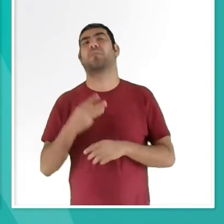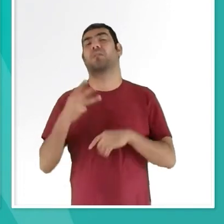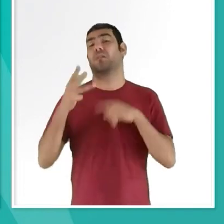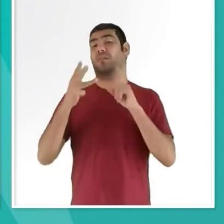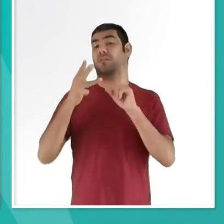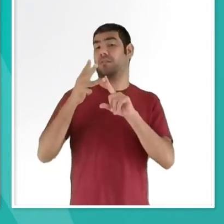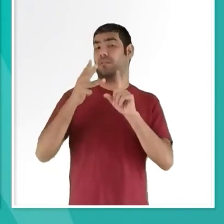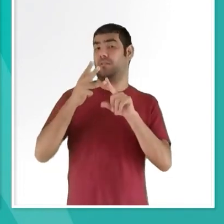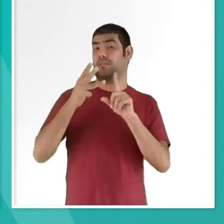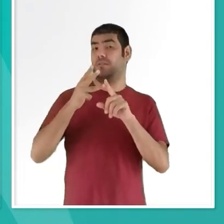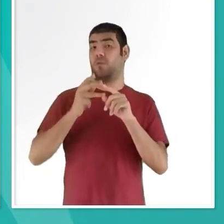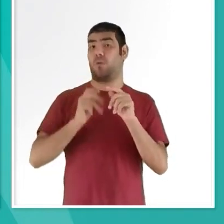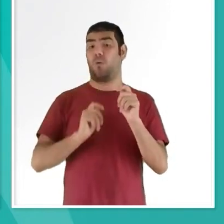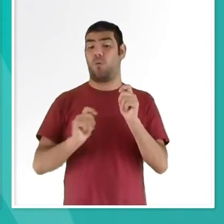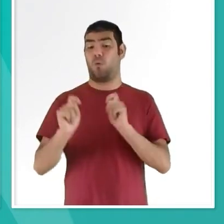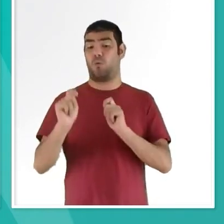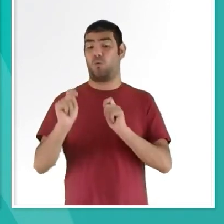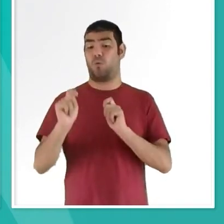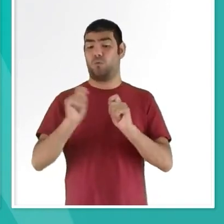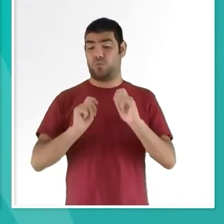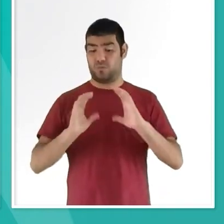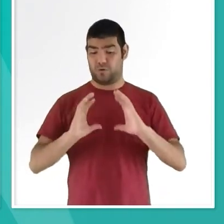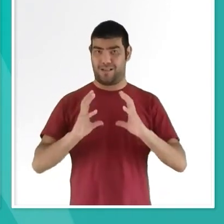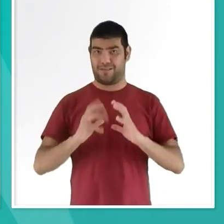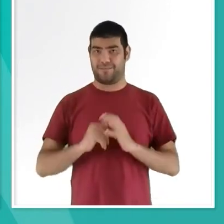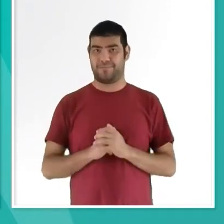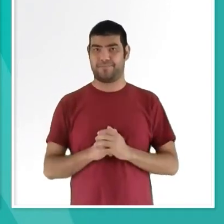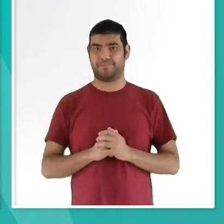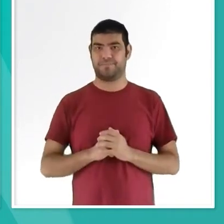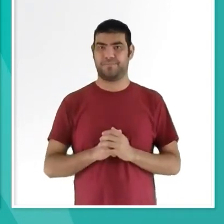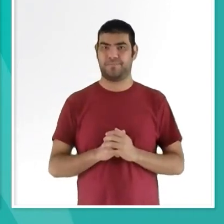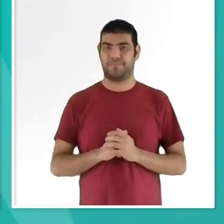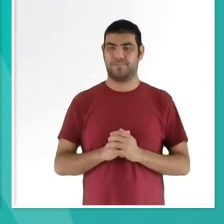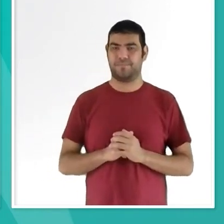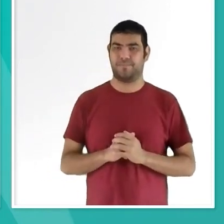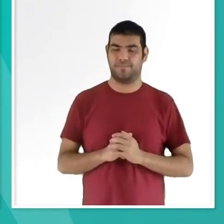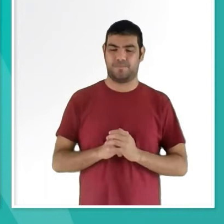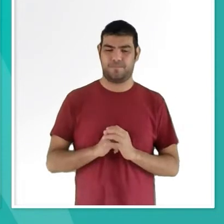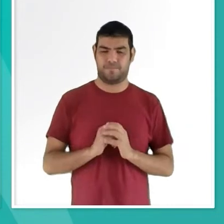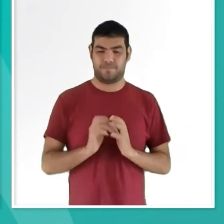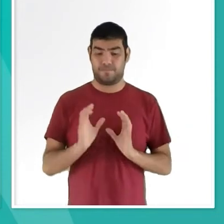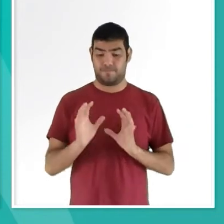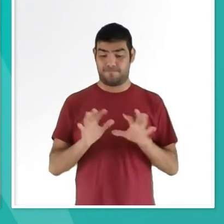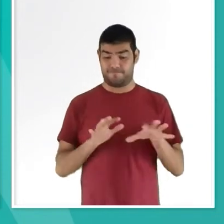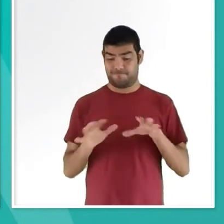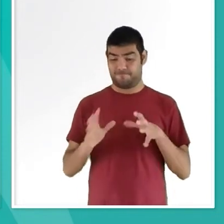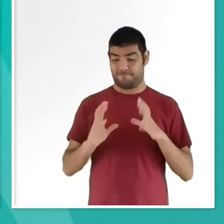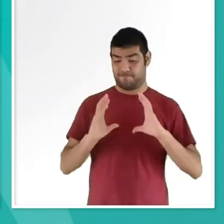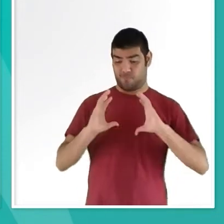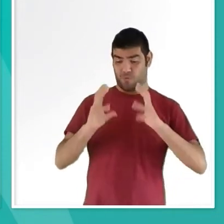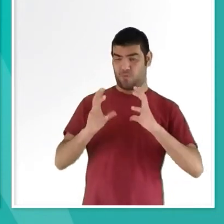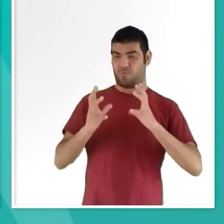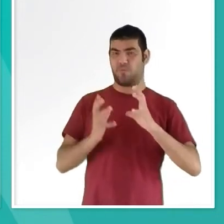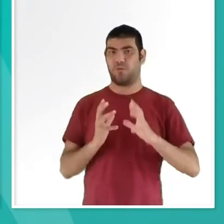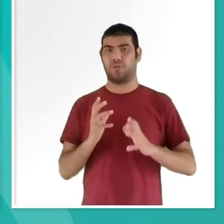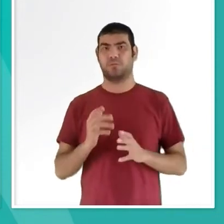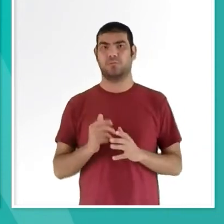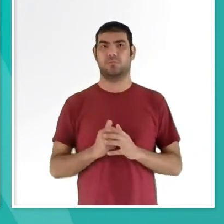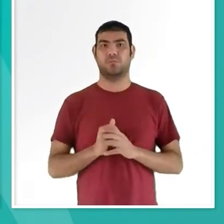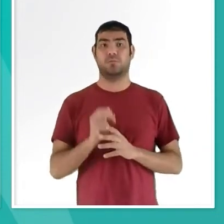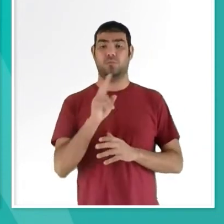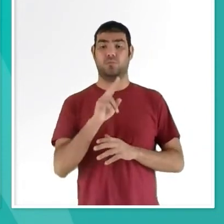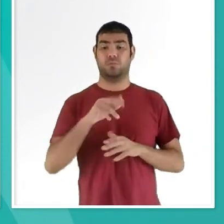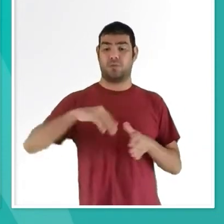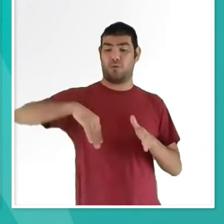de bola. Controle de bola é o ato de manipular a bola usando os pés,